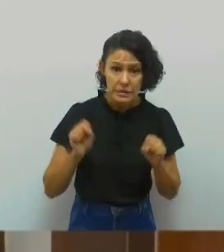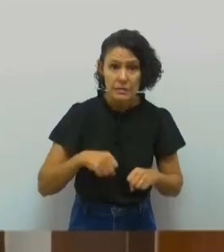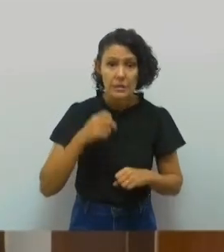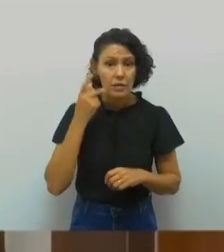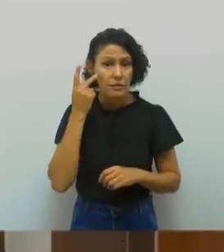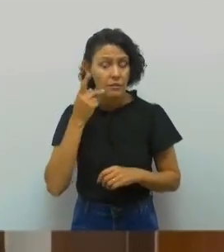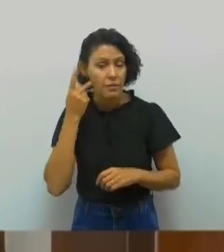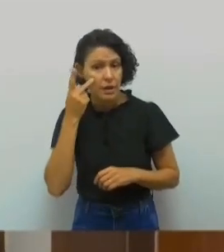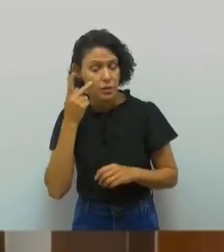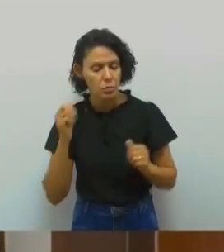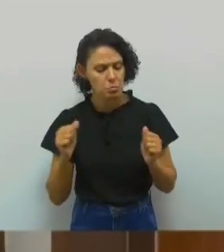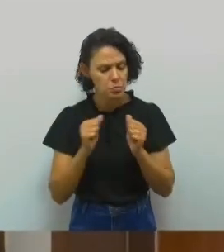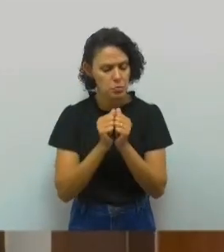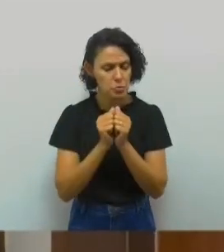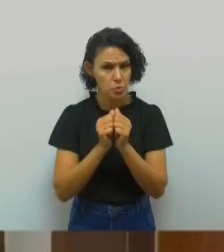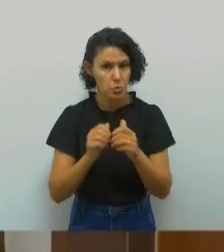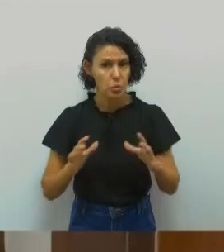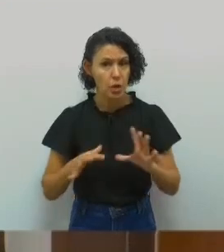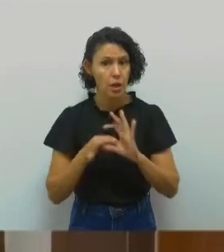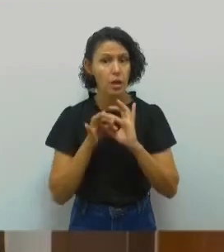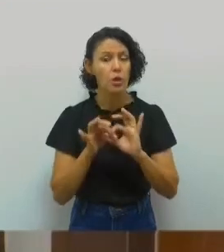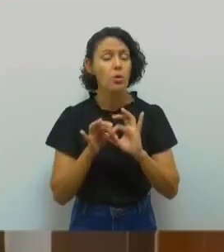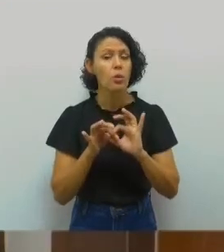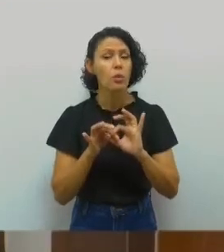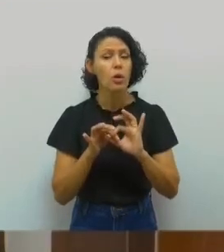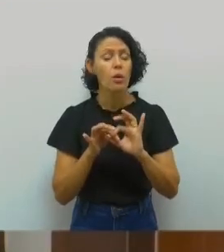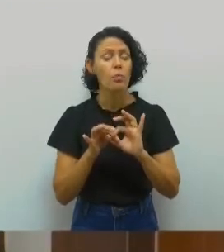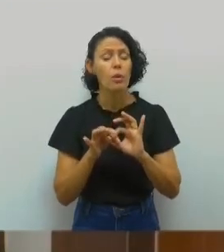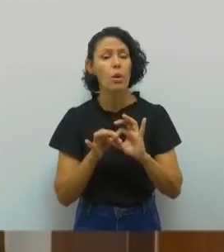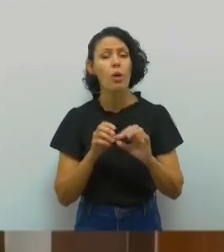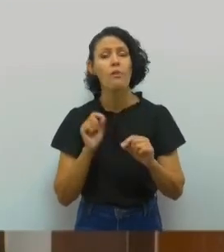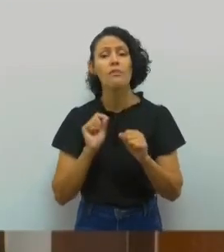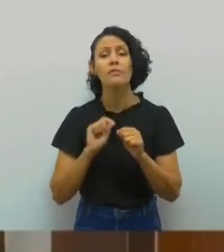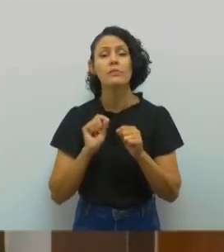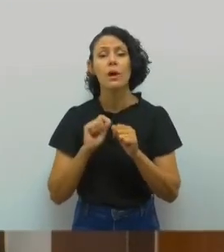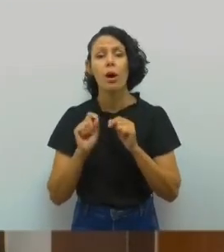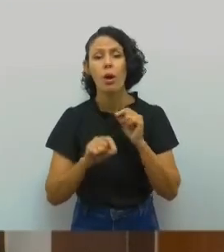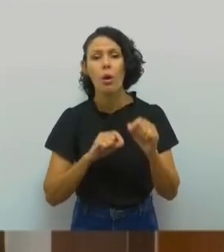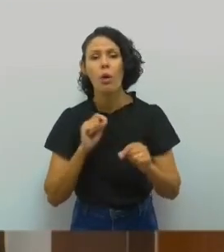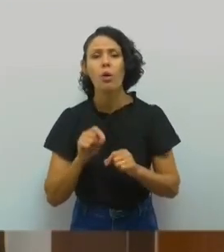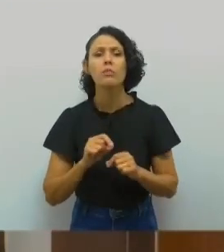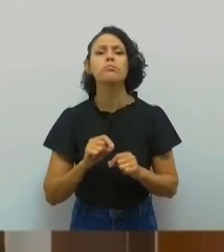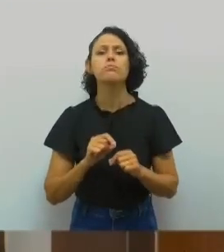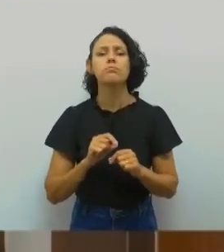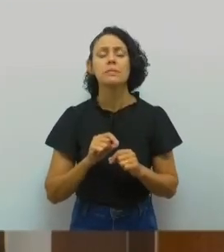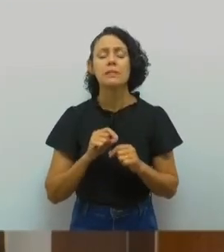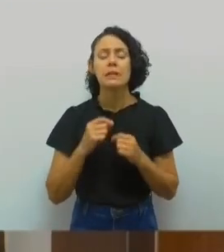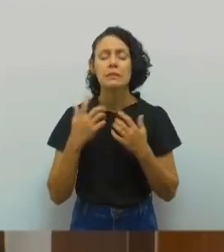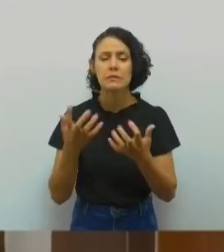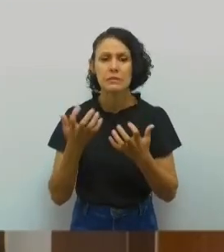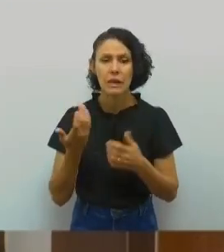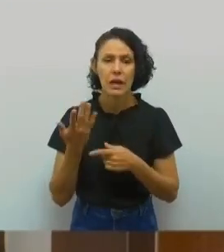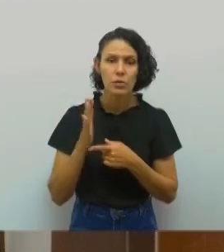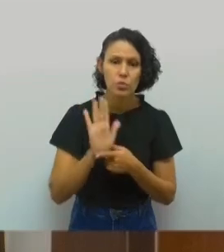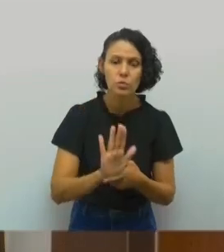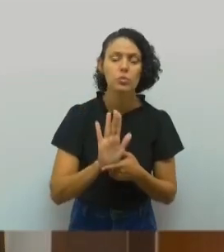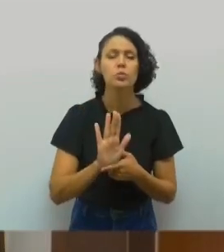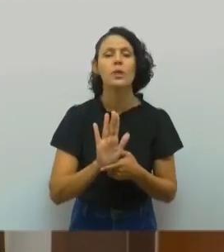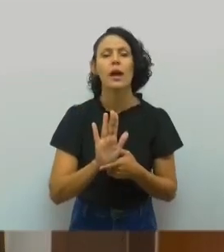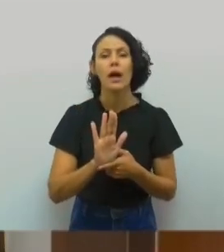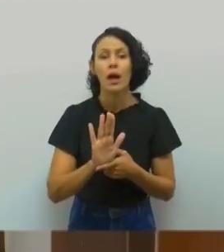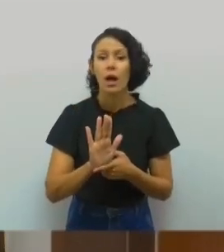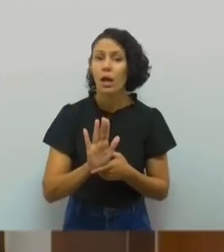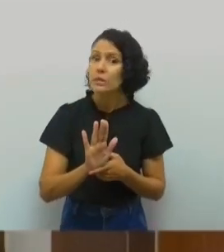comissão cabe a nós realmente buscar as autoridades competentes para se resolver só deixando bem claro não